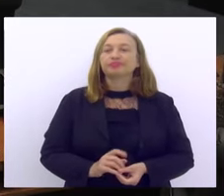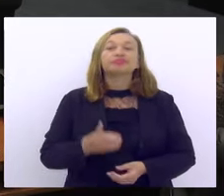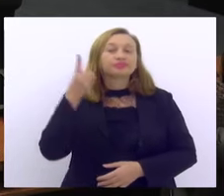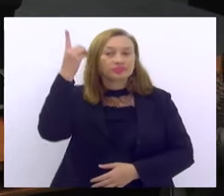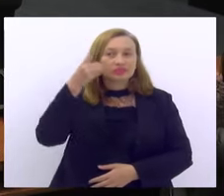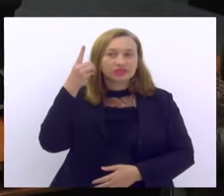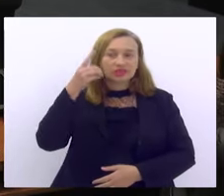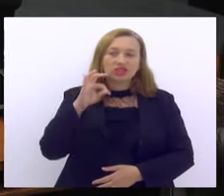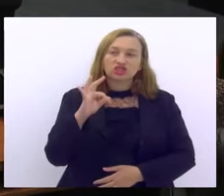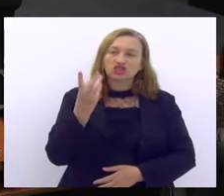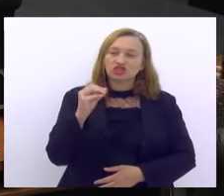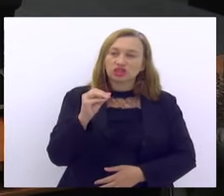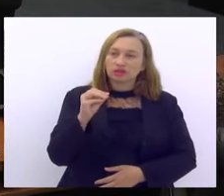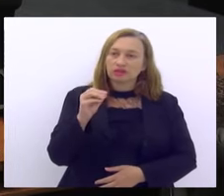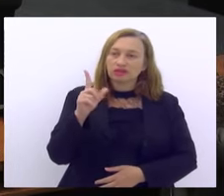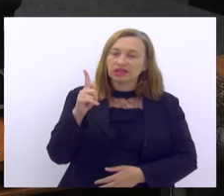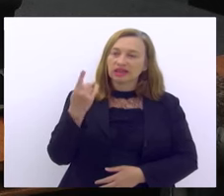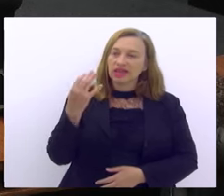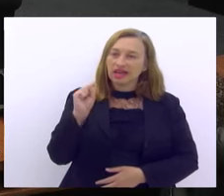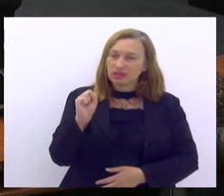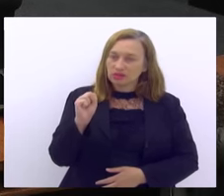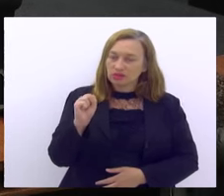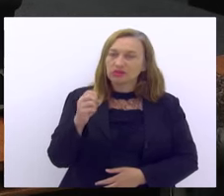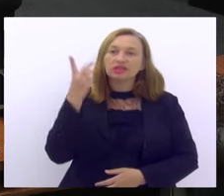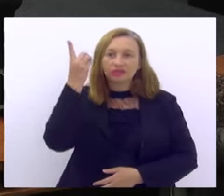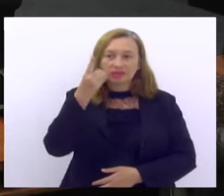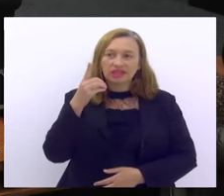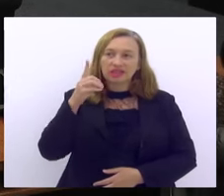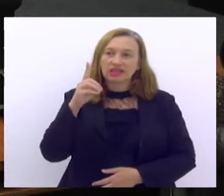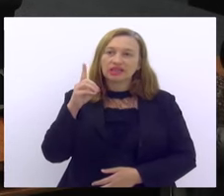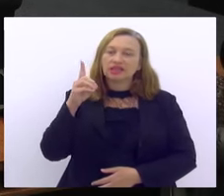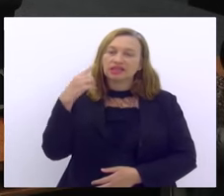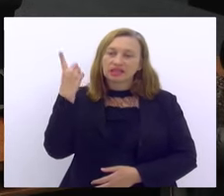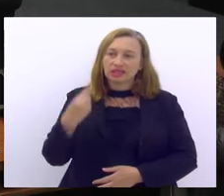Deputado Tiago Galhaço. Deputada Dani Balbi.